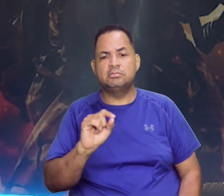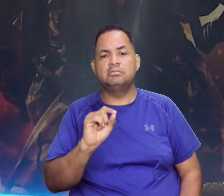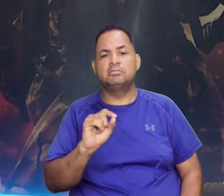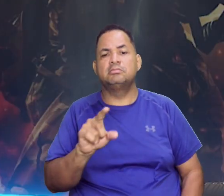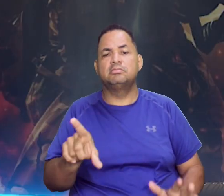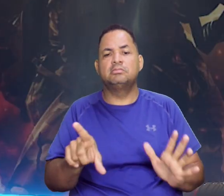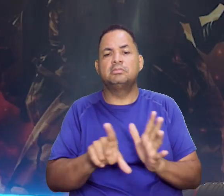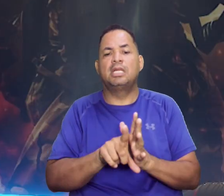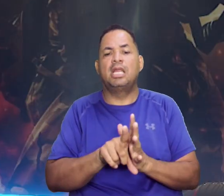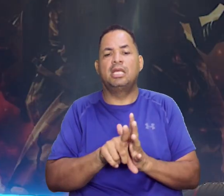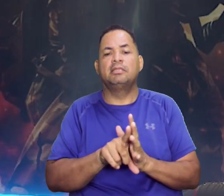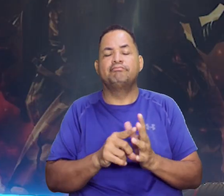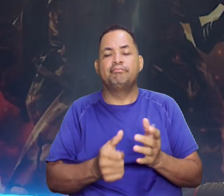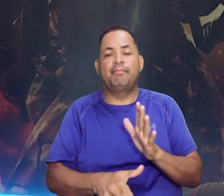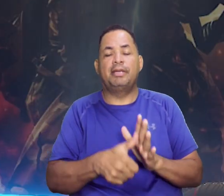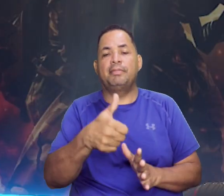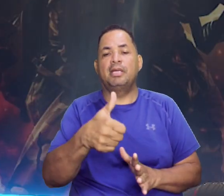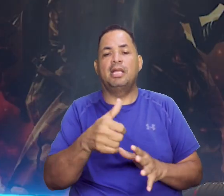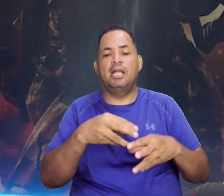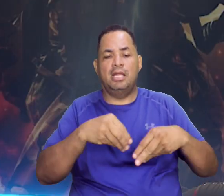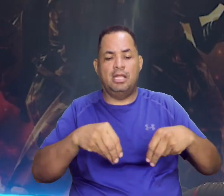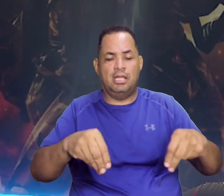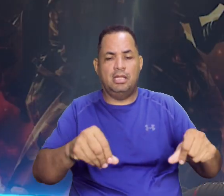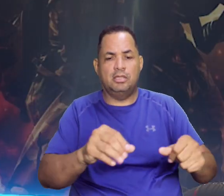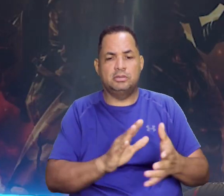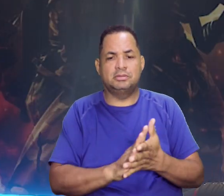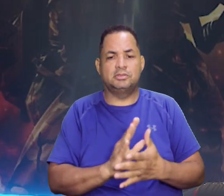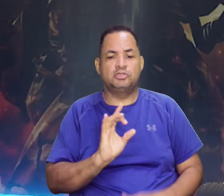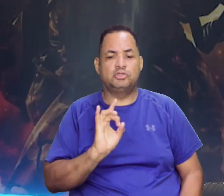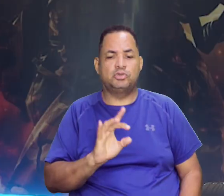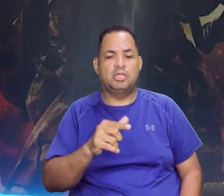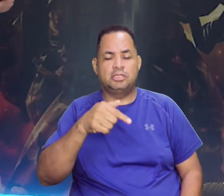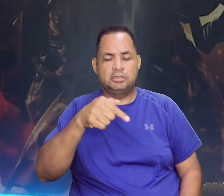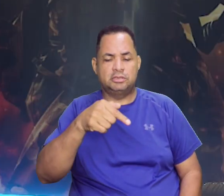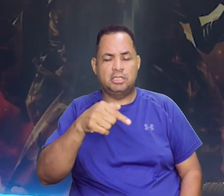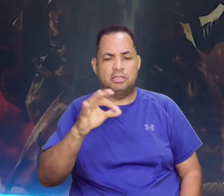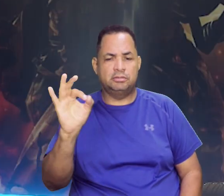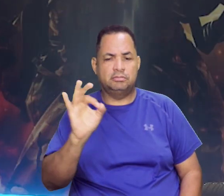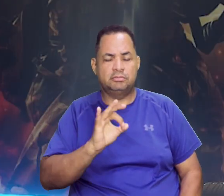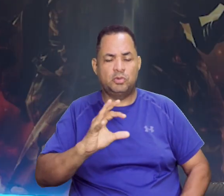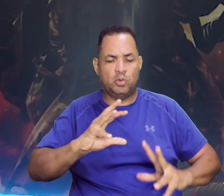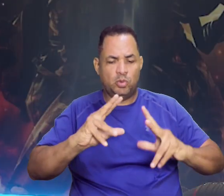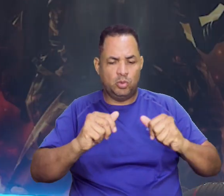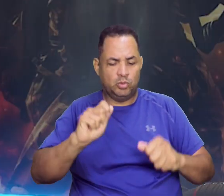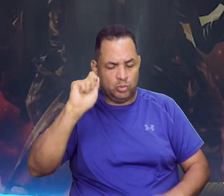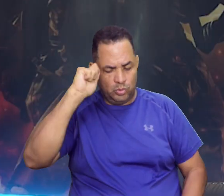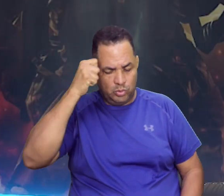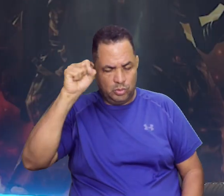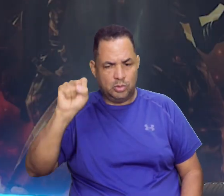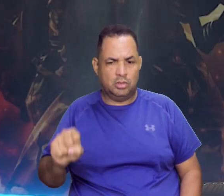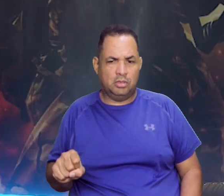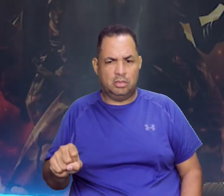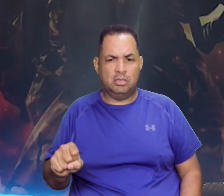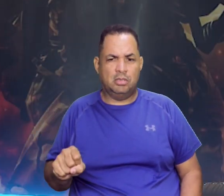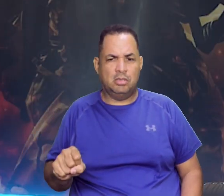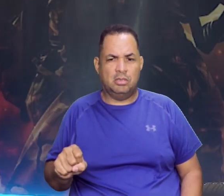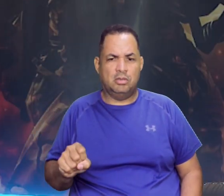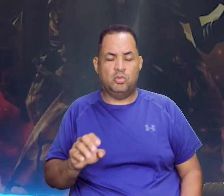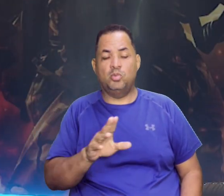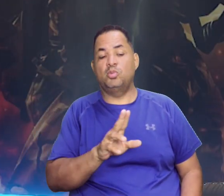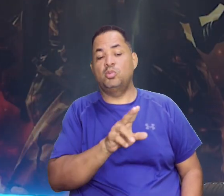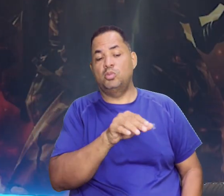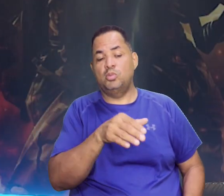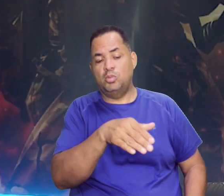a lei das terras. Somente 7% de todas as terras da África do Sul, os